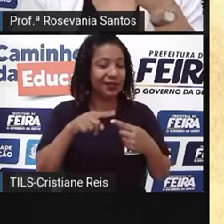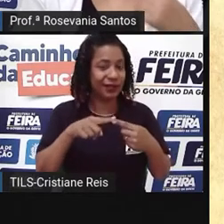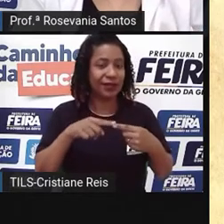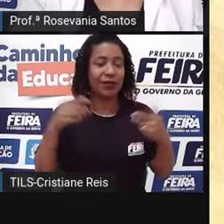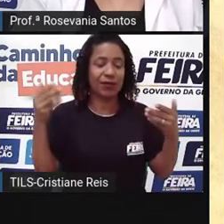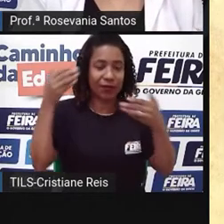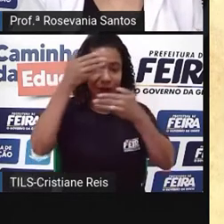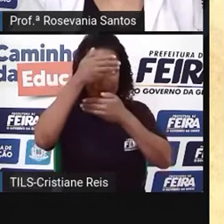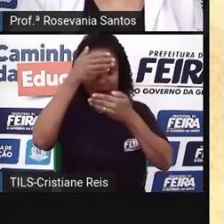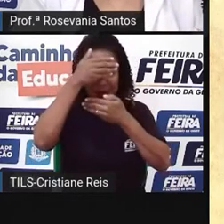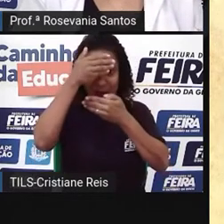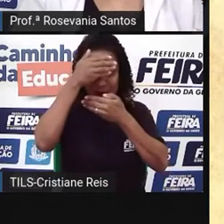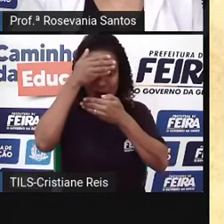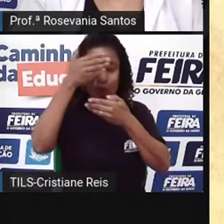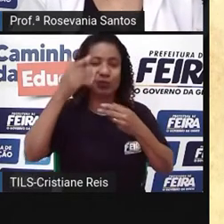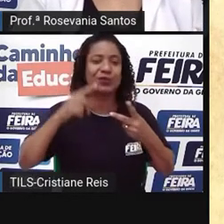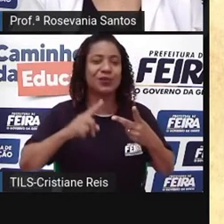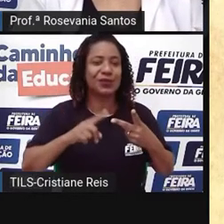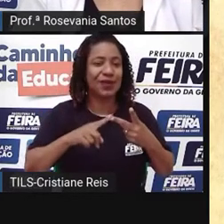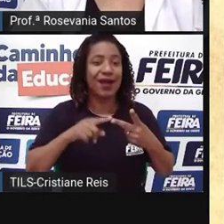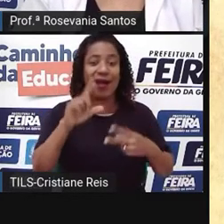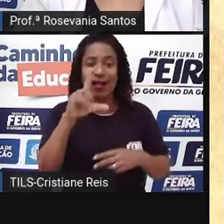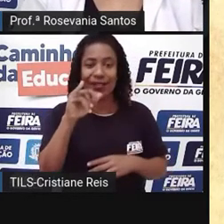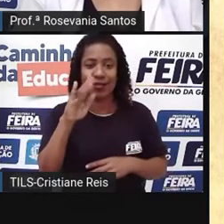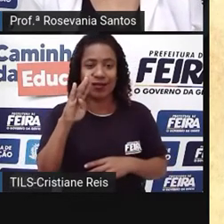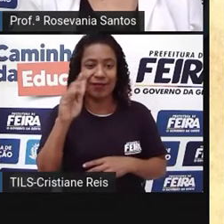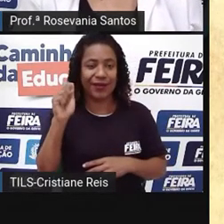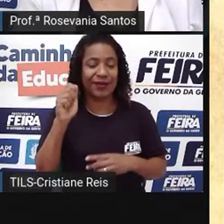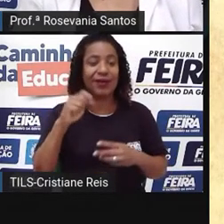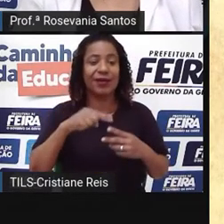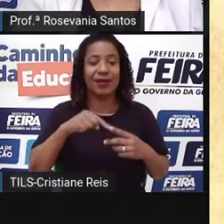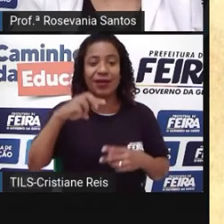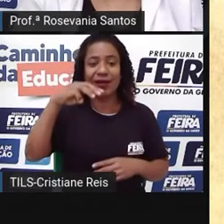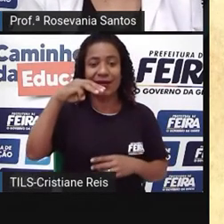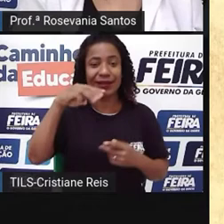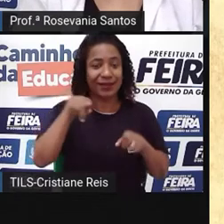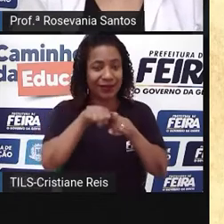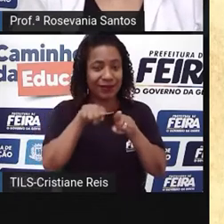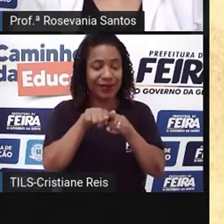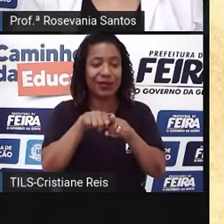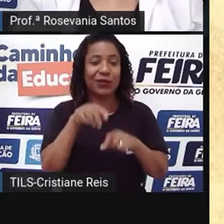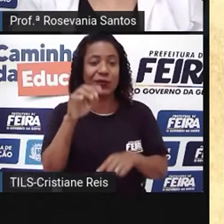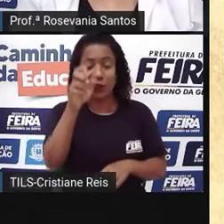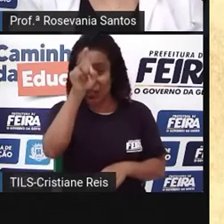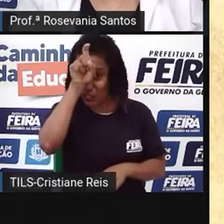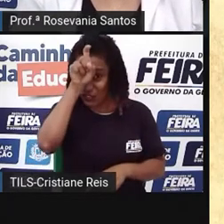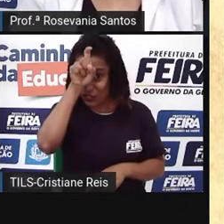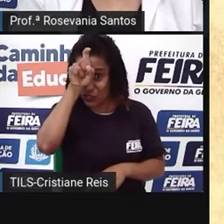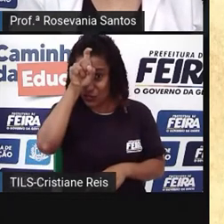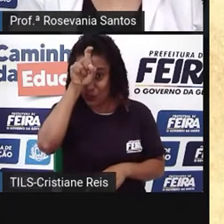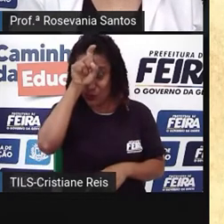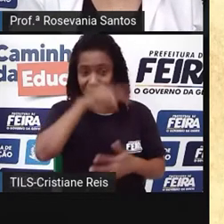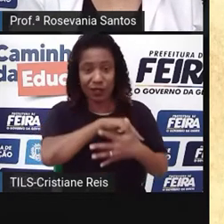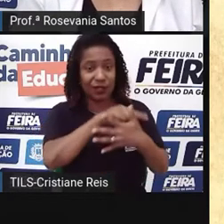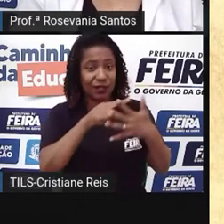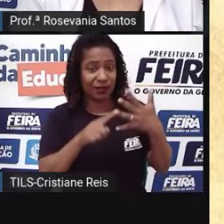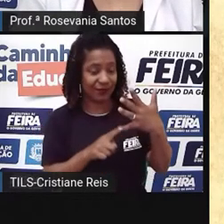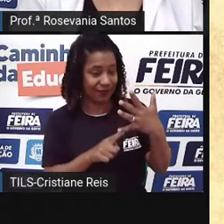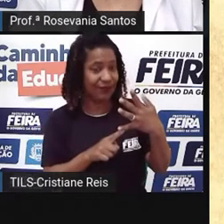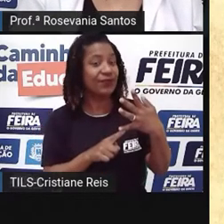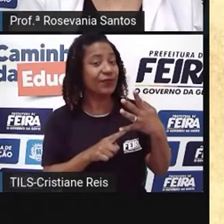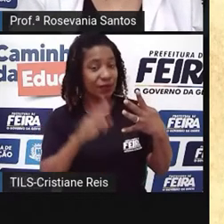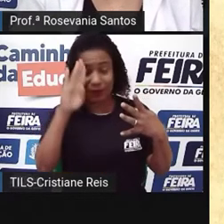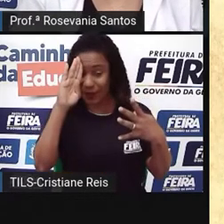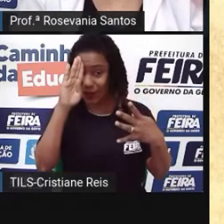Tunísia. E eu tenho aqui esse território, né, chamado ali, né, Saara Ocidental. Aí, junto a isso, aqui que